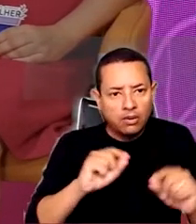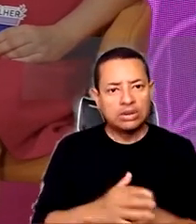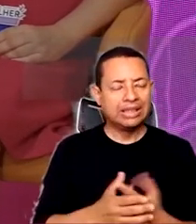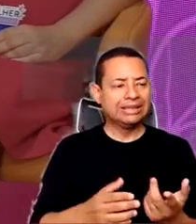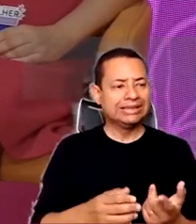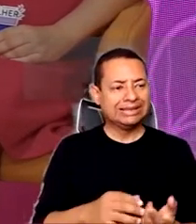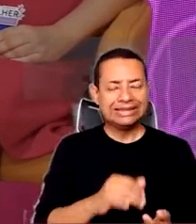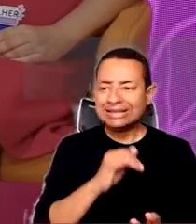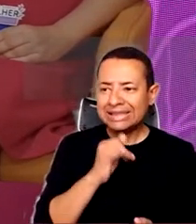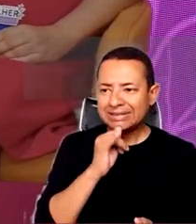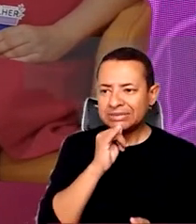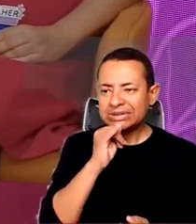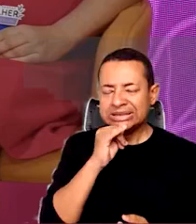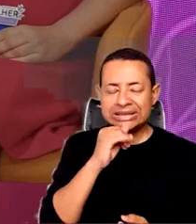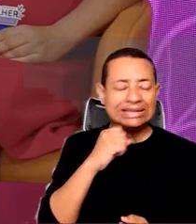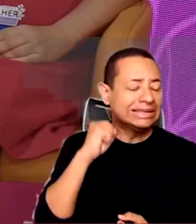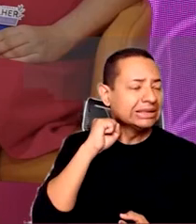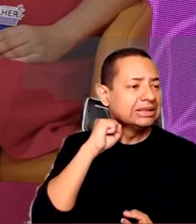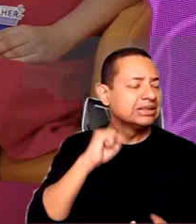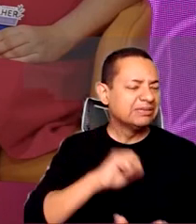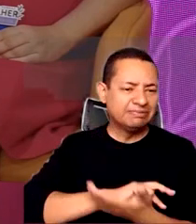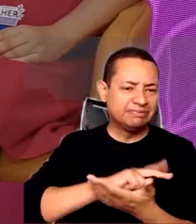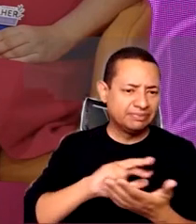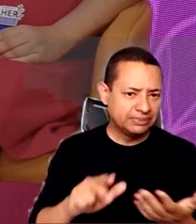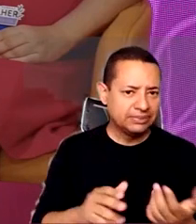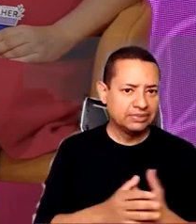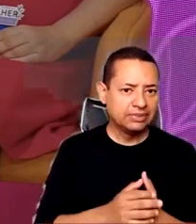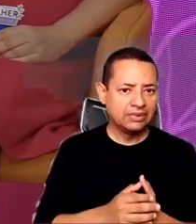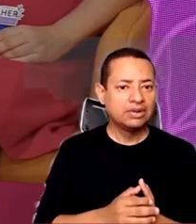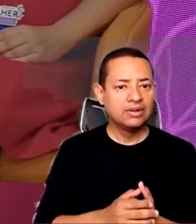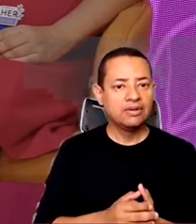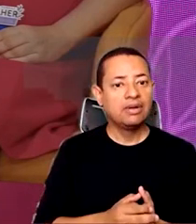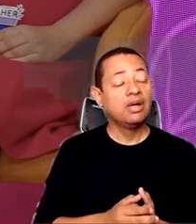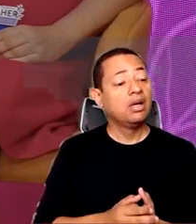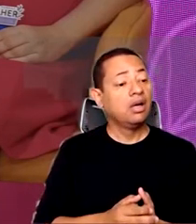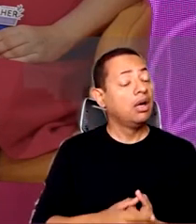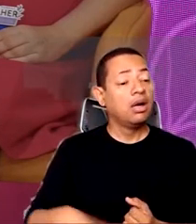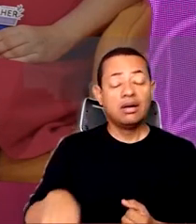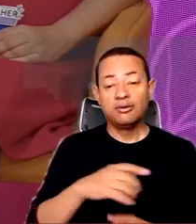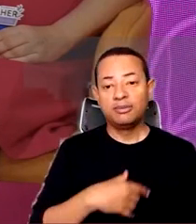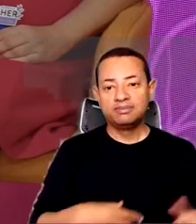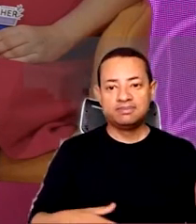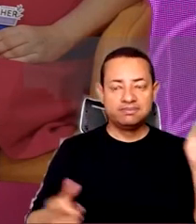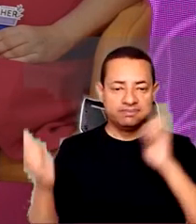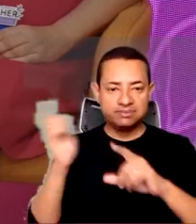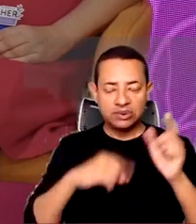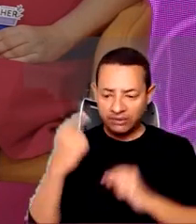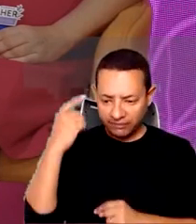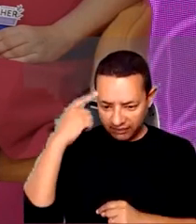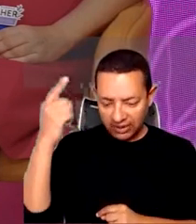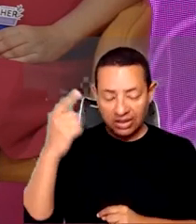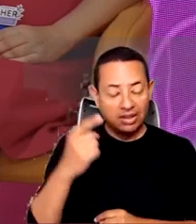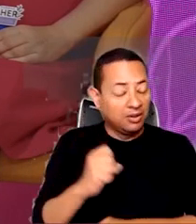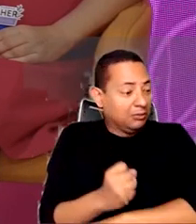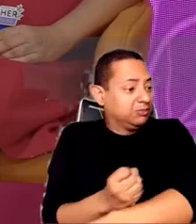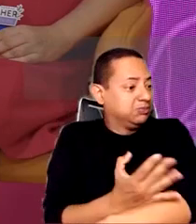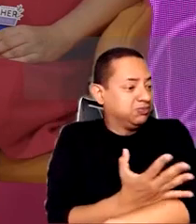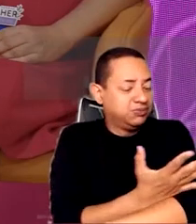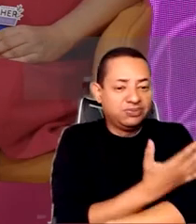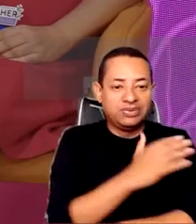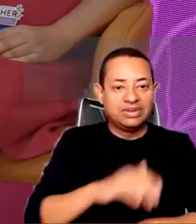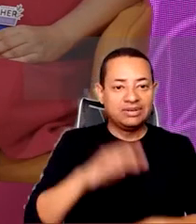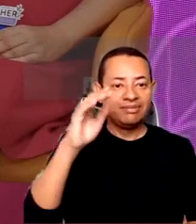de quadros de estess né e assim foi a gente teve um um resultado assim que até hoje eu lembro eu fico super